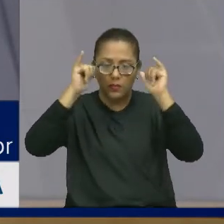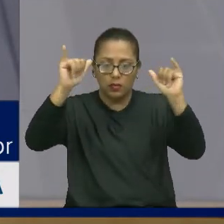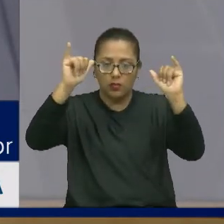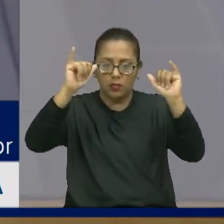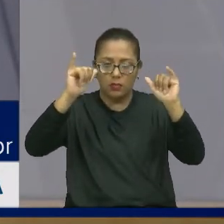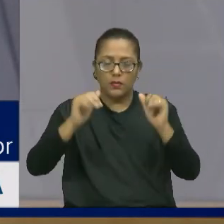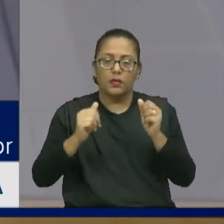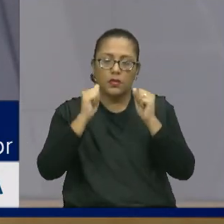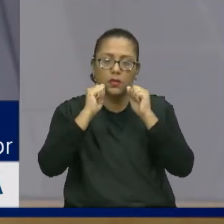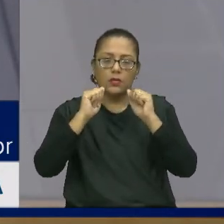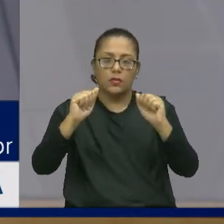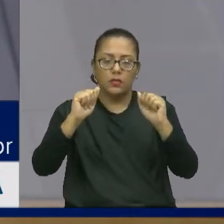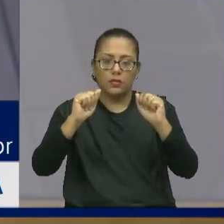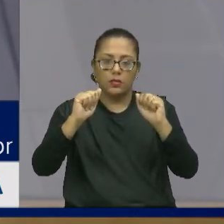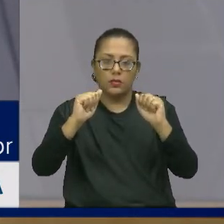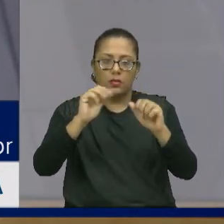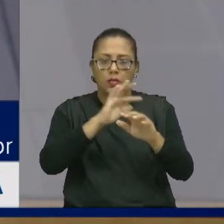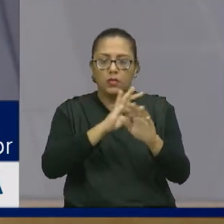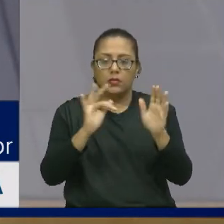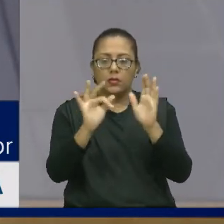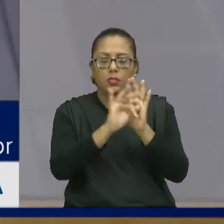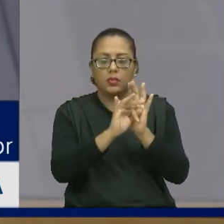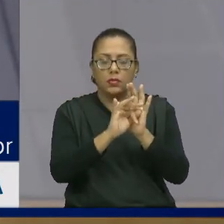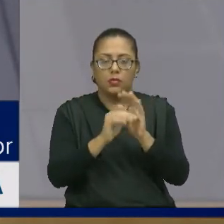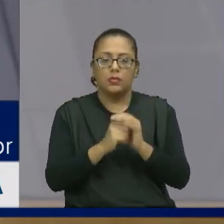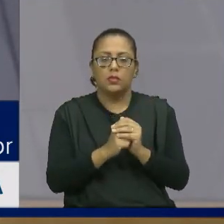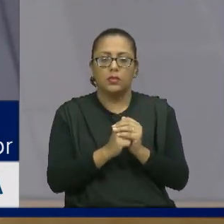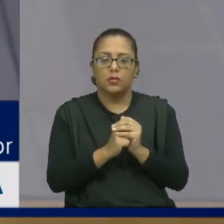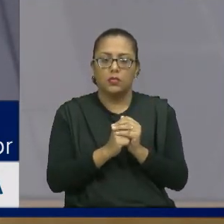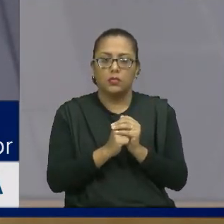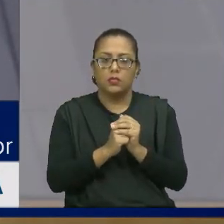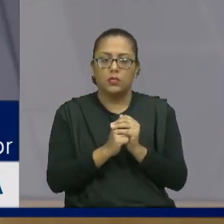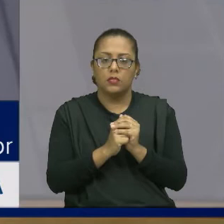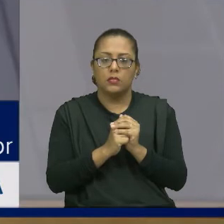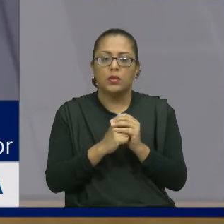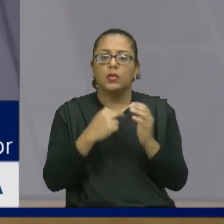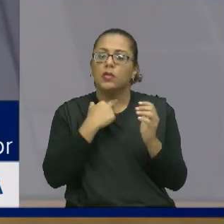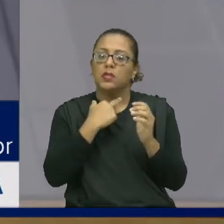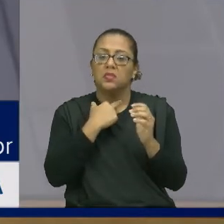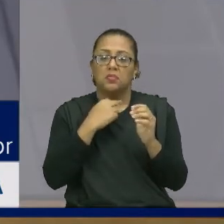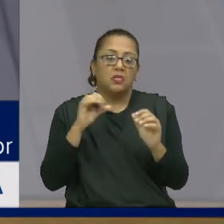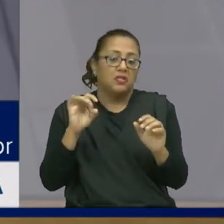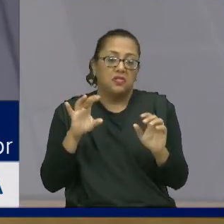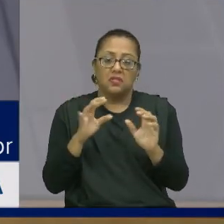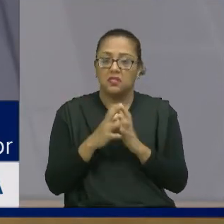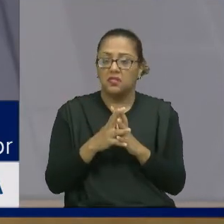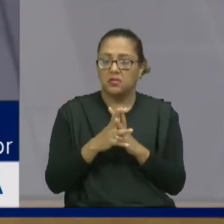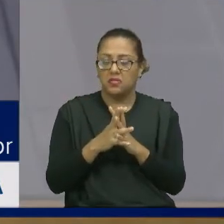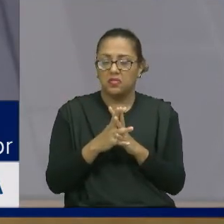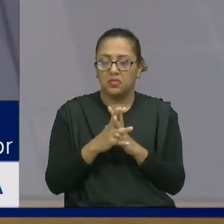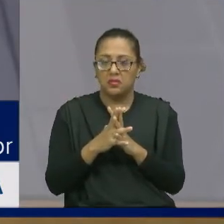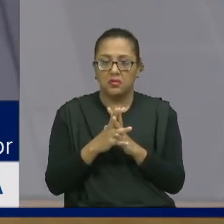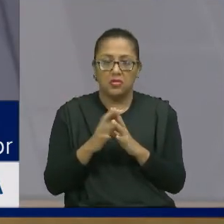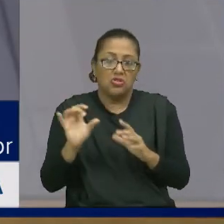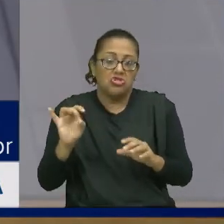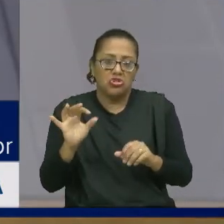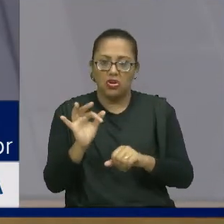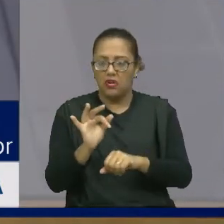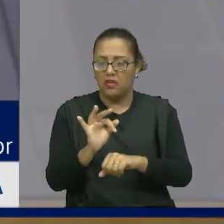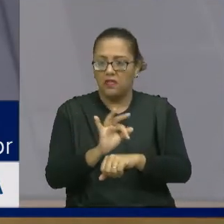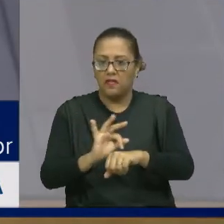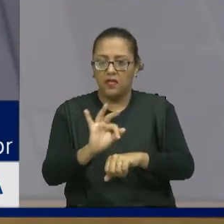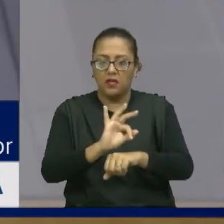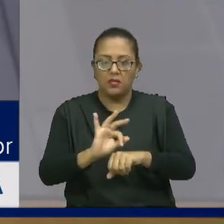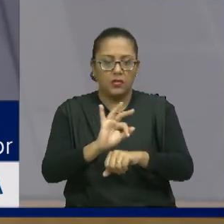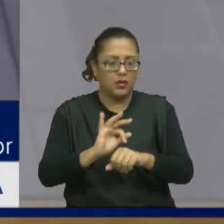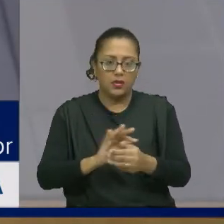auditores tributários. Ademais, não basta a mera exigência de ensino superior